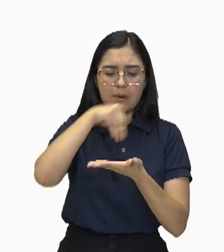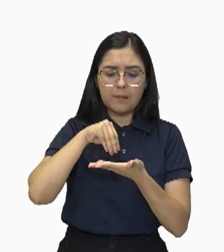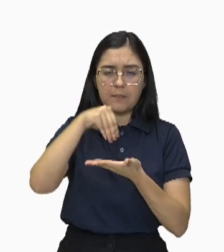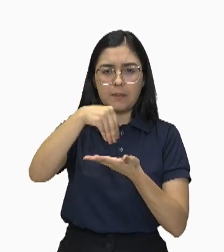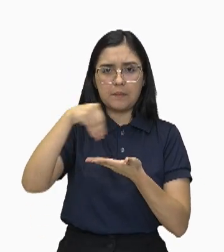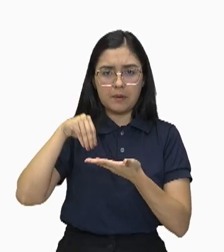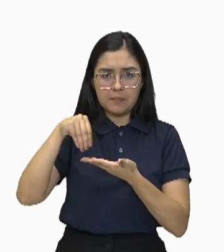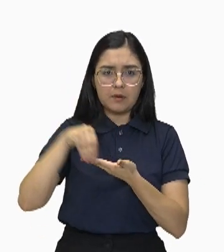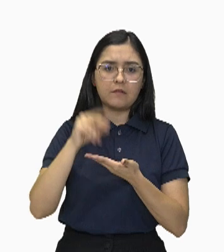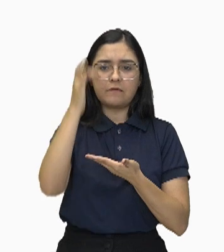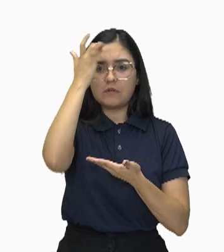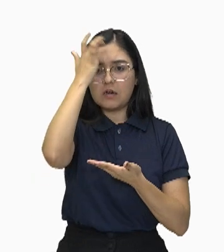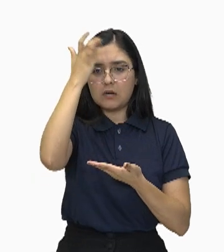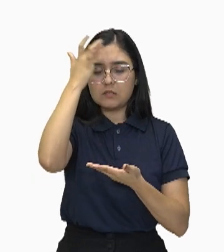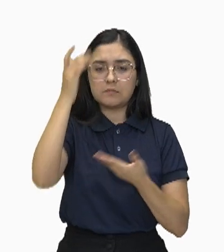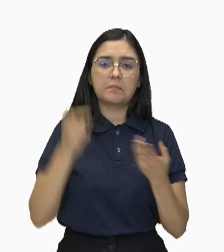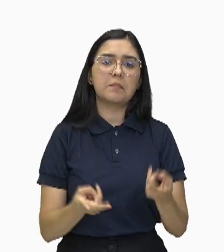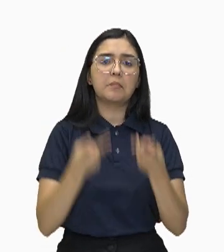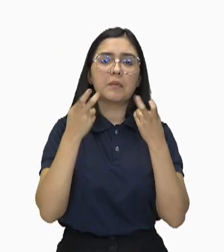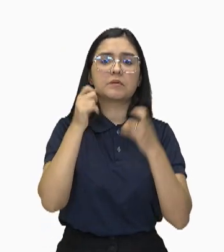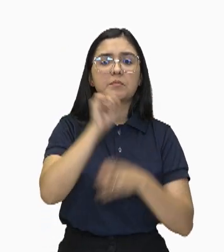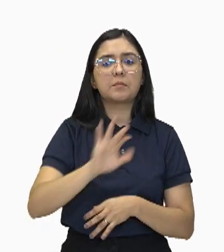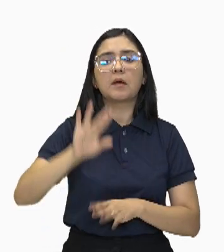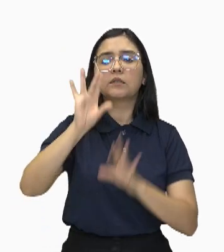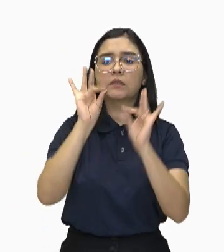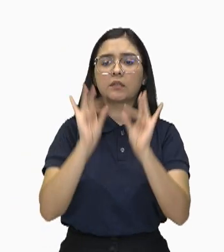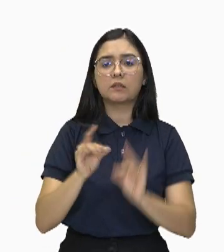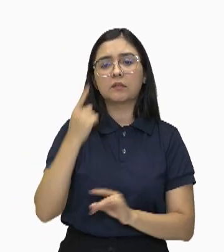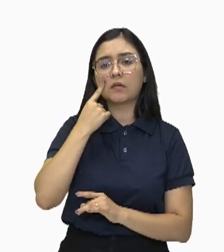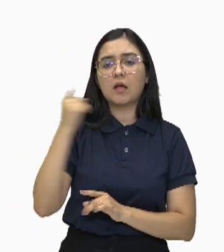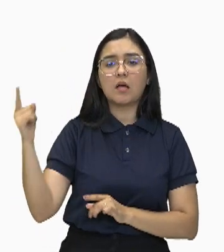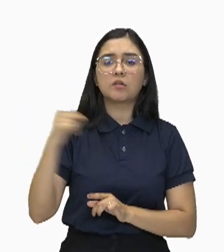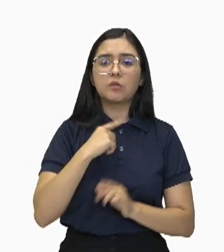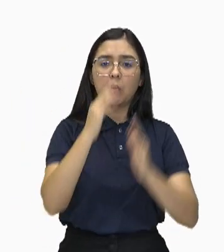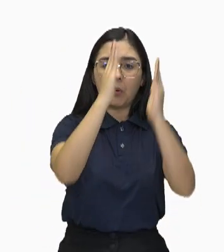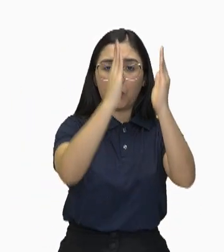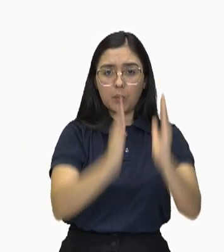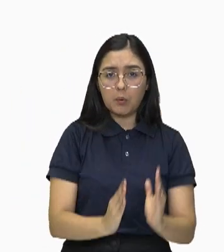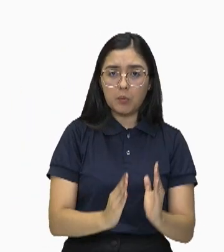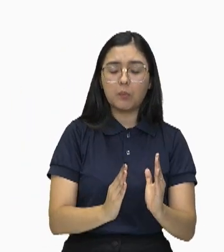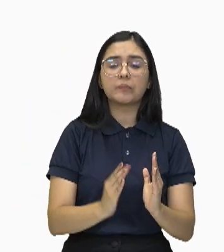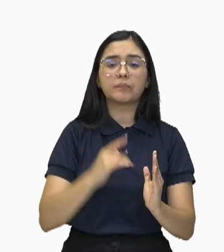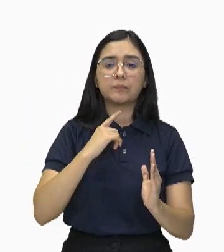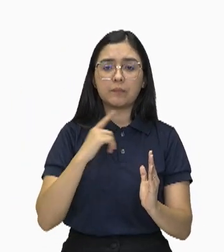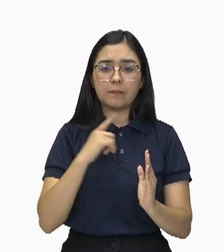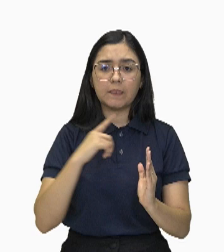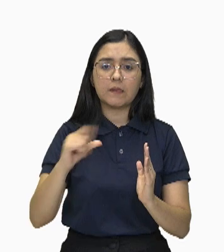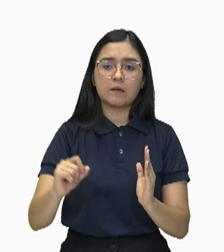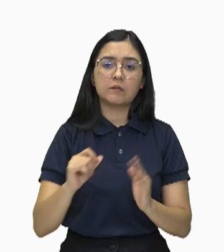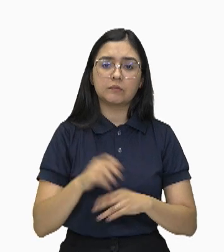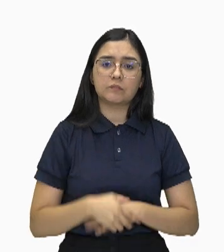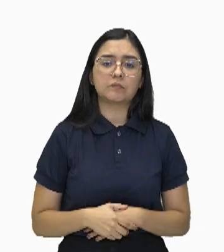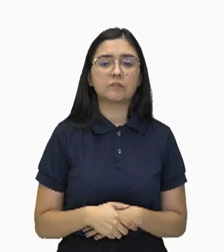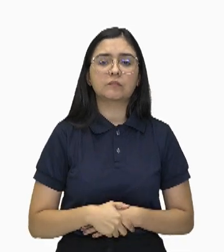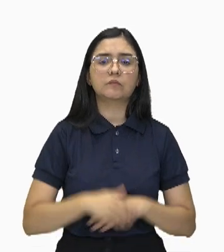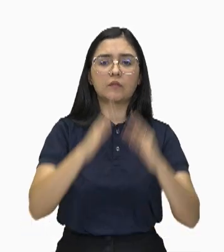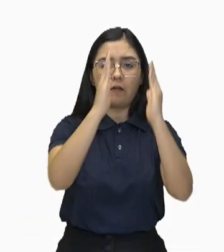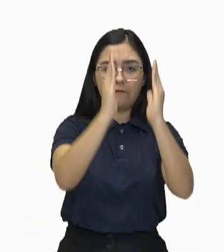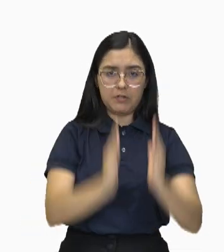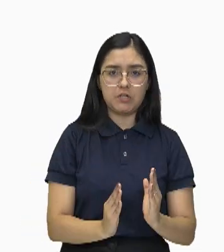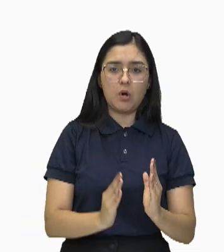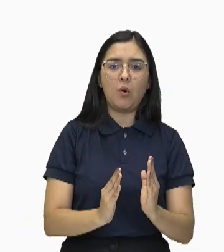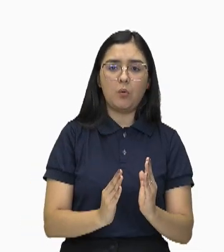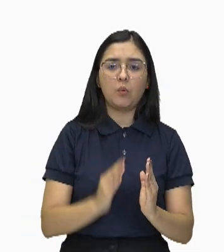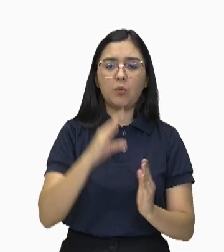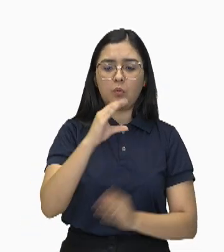nós disponibilizamos para vocês. As colunas que são essas fileiras na